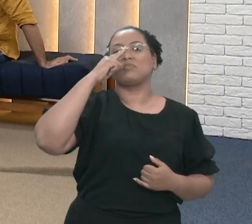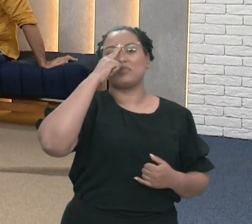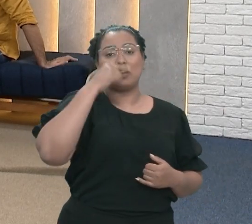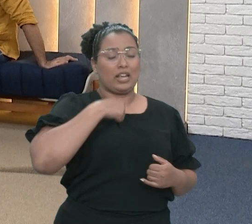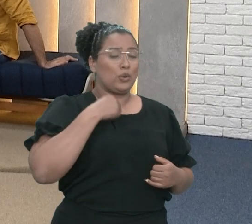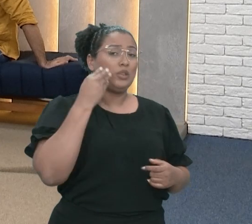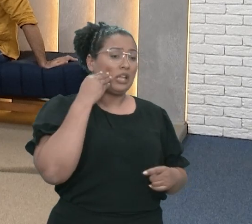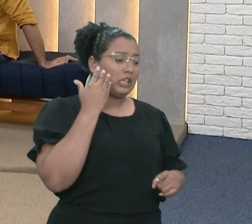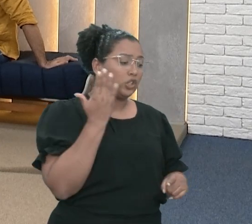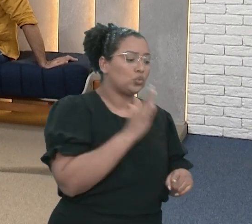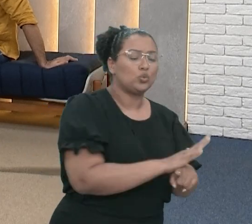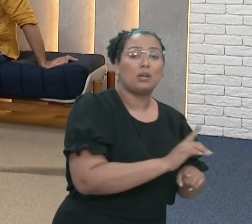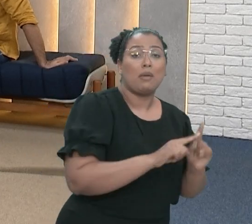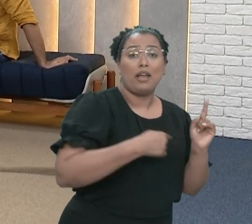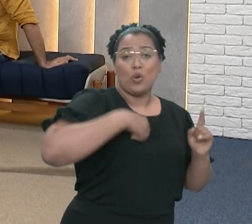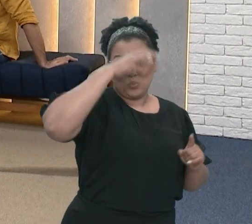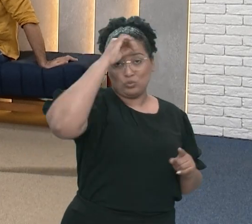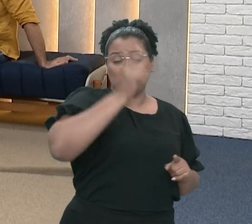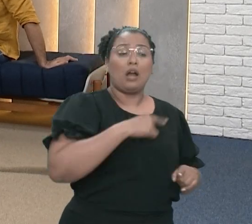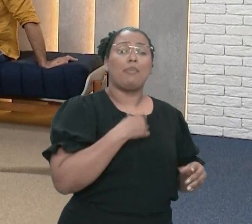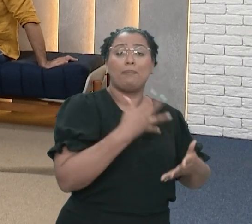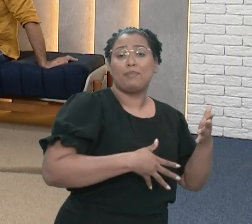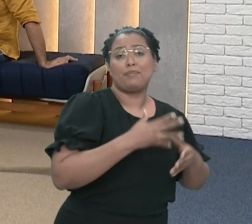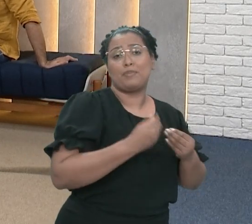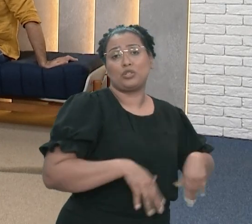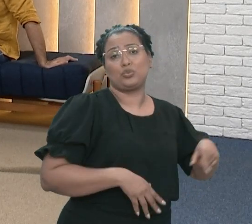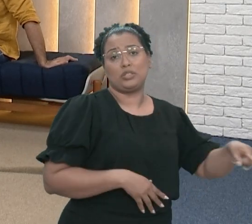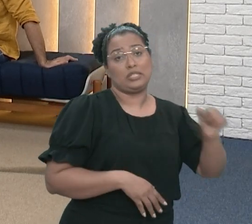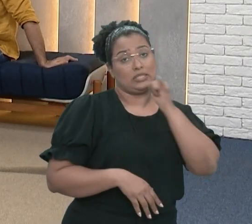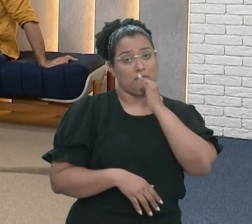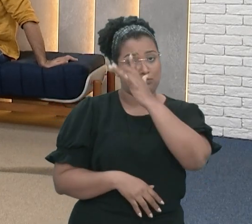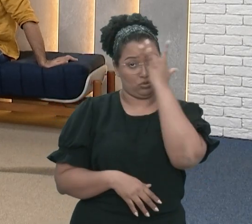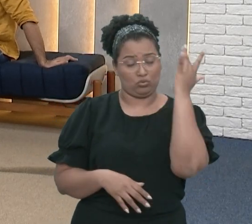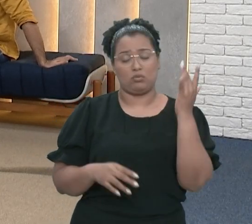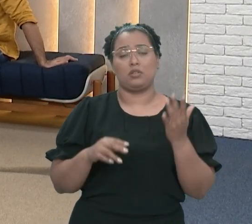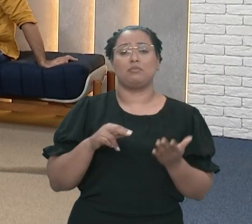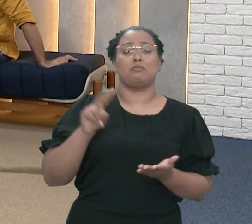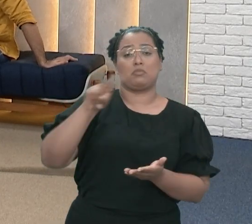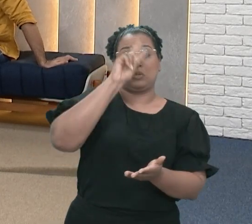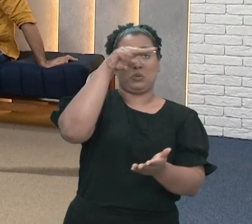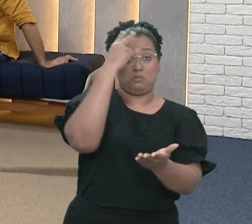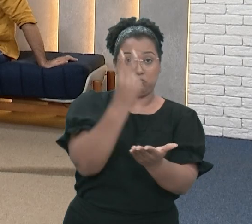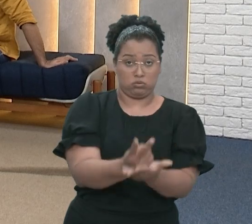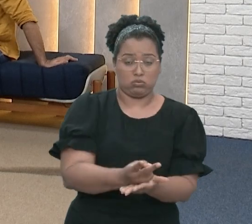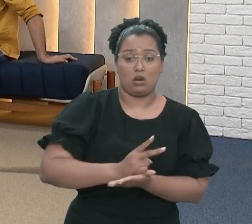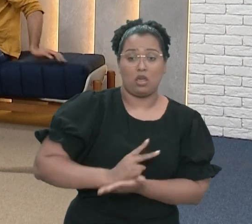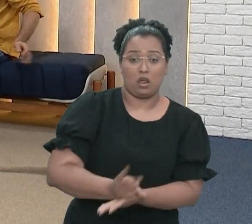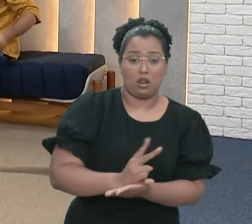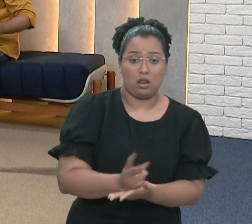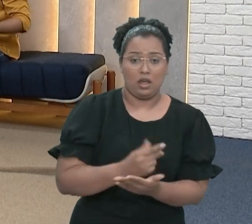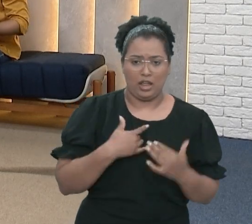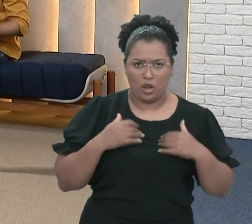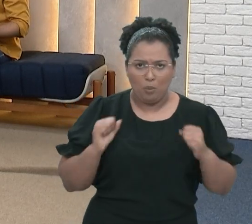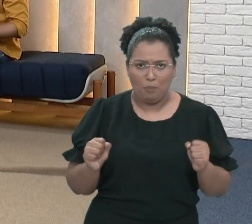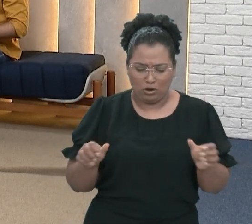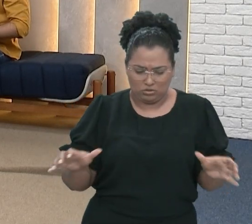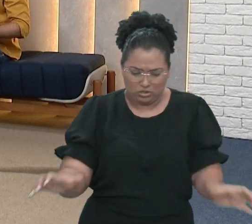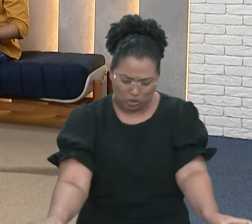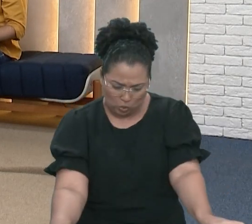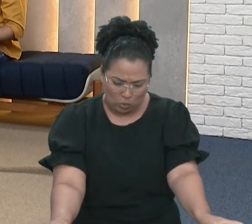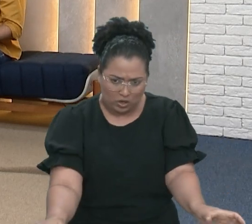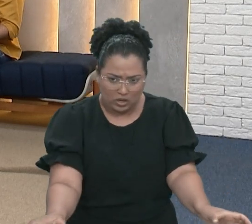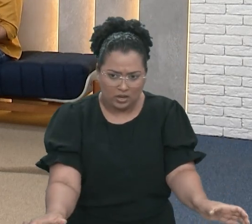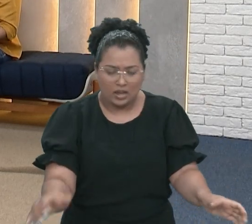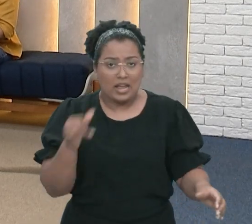acaba atrapalhando, né? Agora, a pessoa está caída no chão. Eu posso contê-la no sentido de segurar para ela não